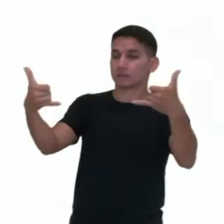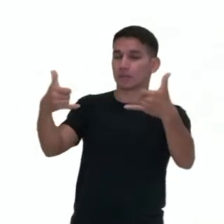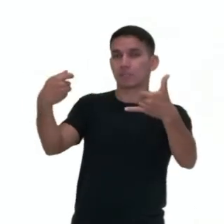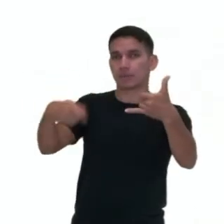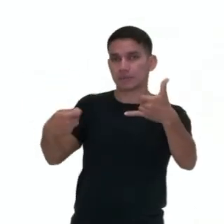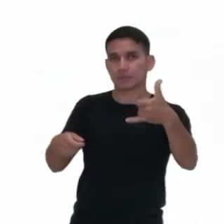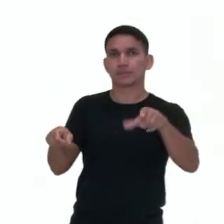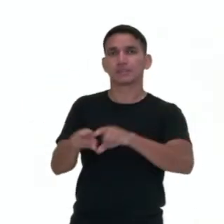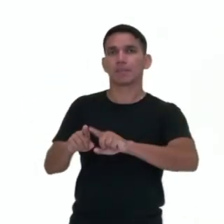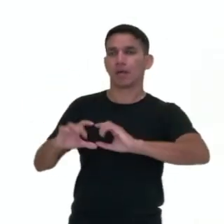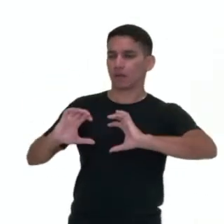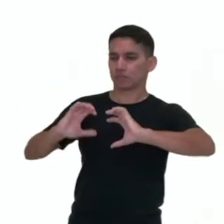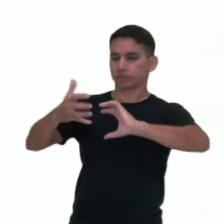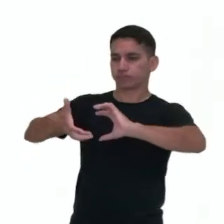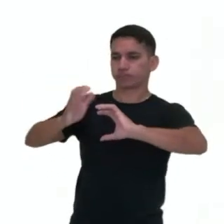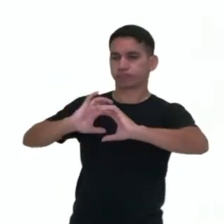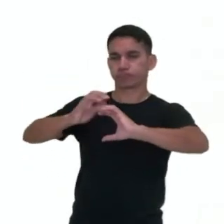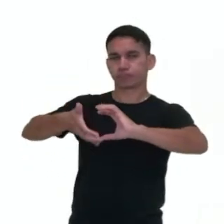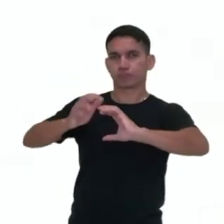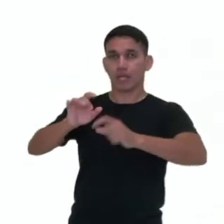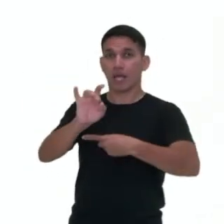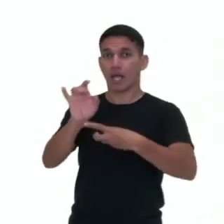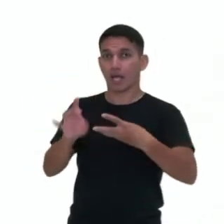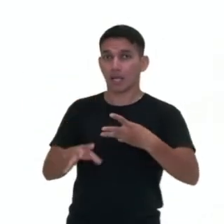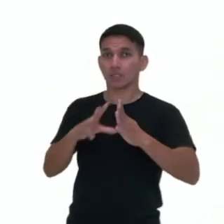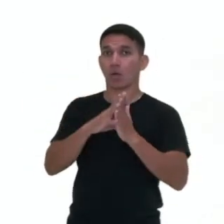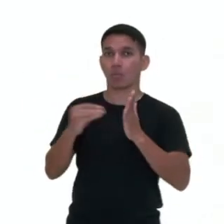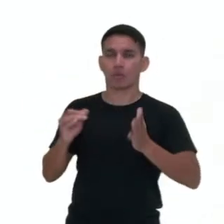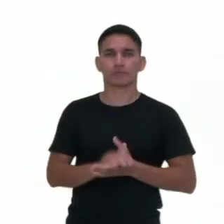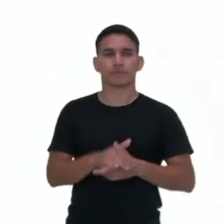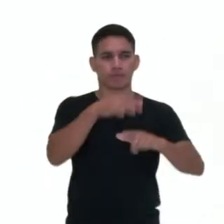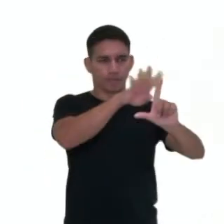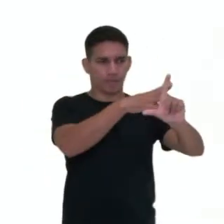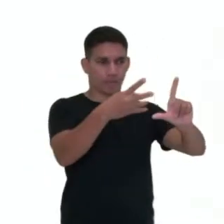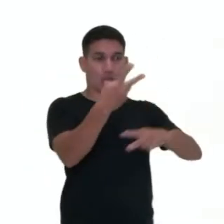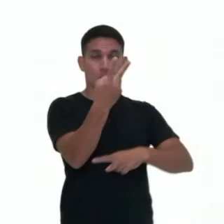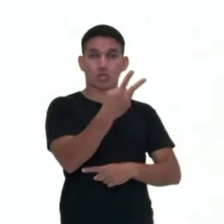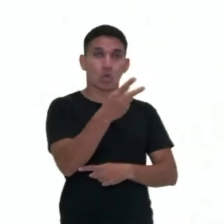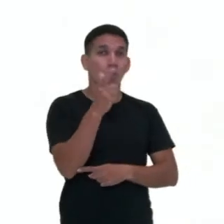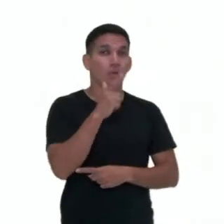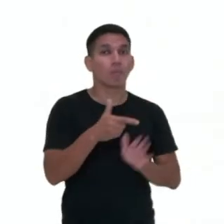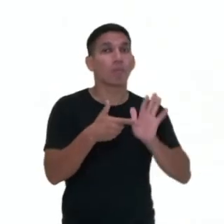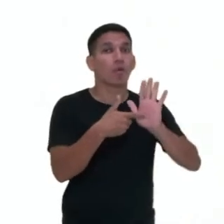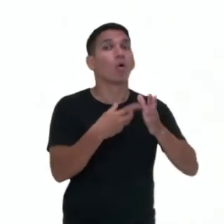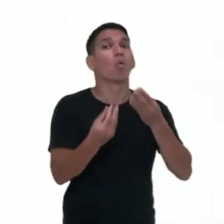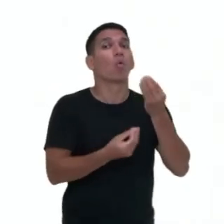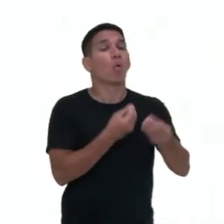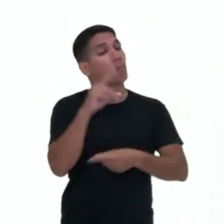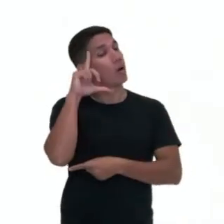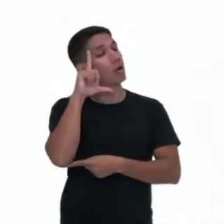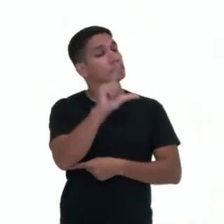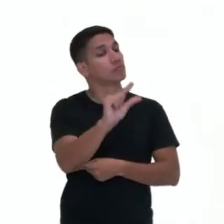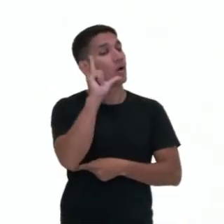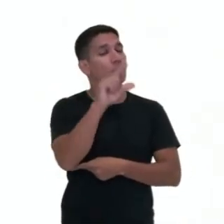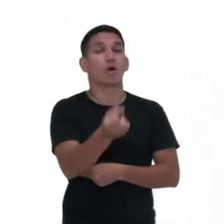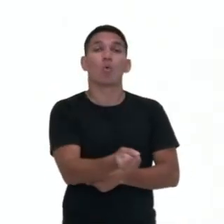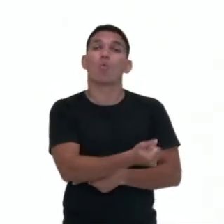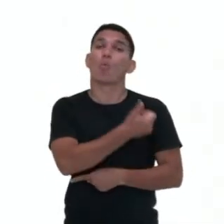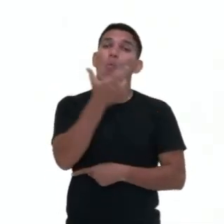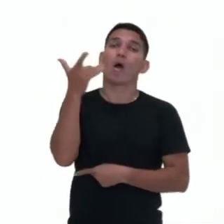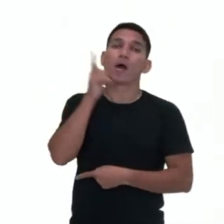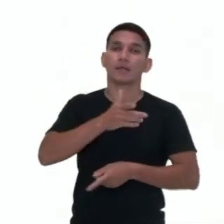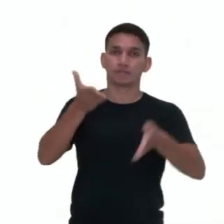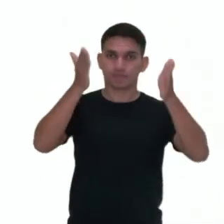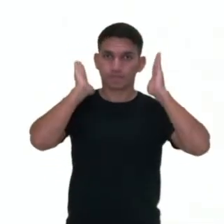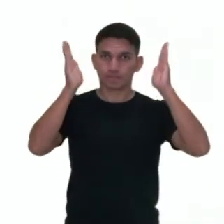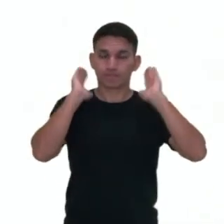de rodas de cada um dos modelos e a tabela 2 mostra uma previsão de quantas carretas a